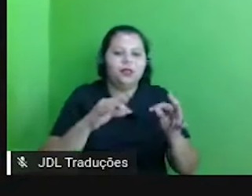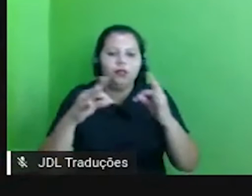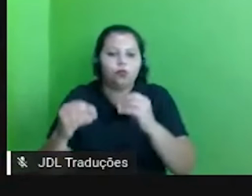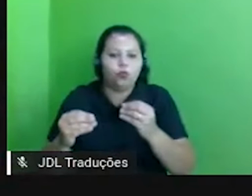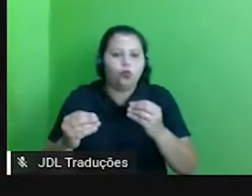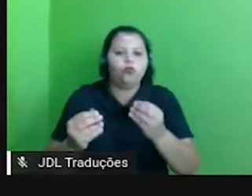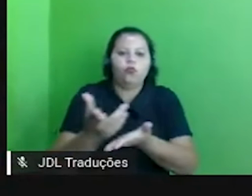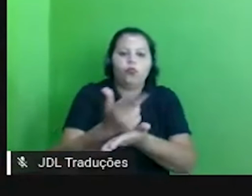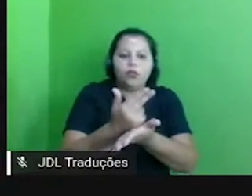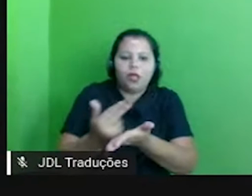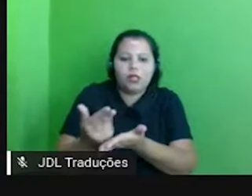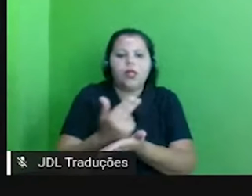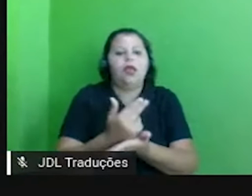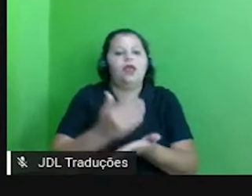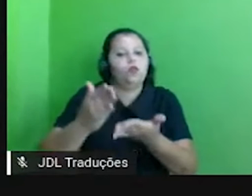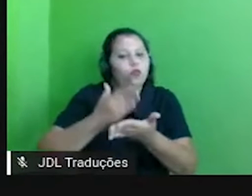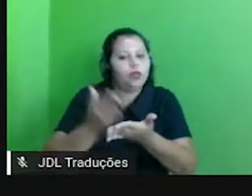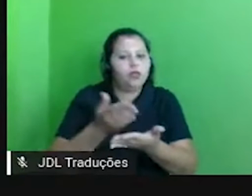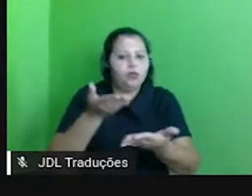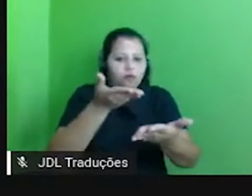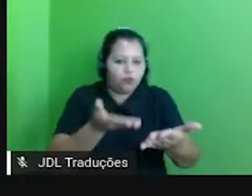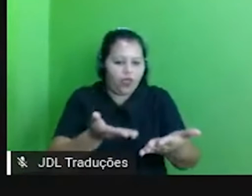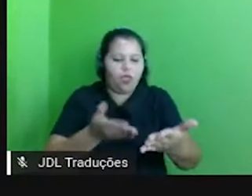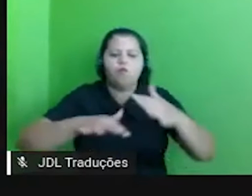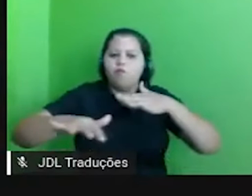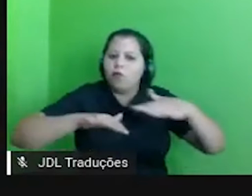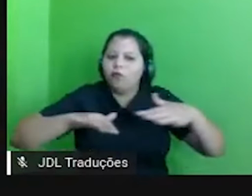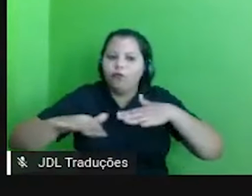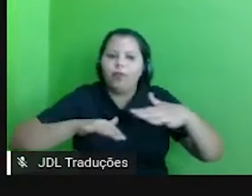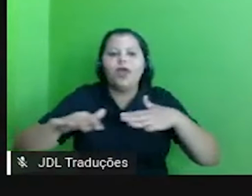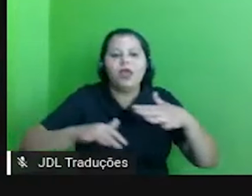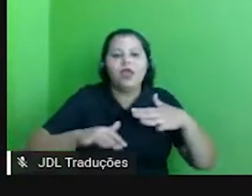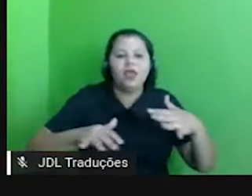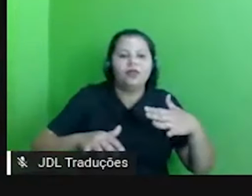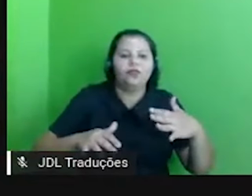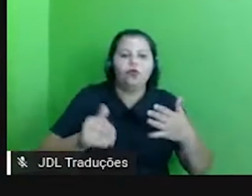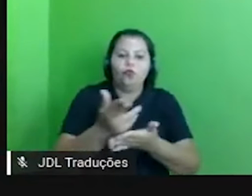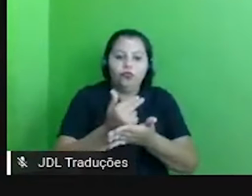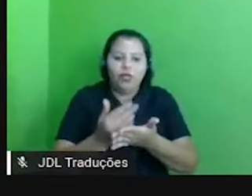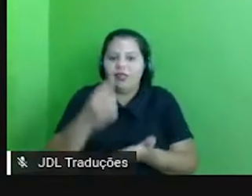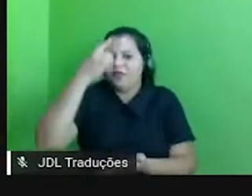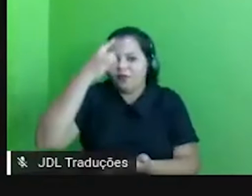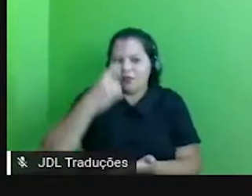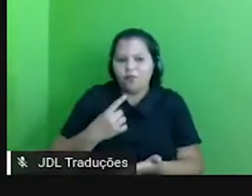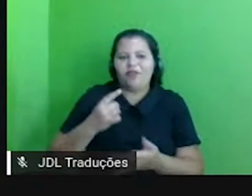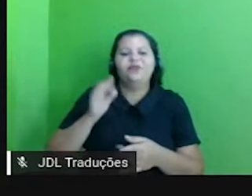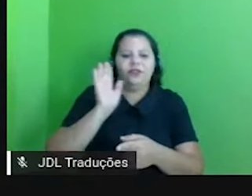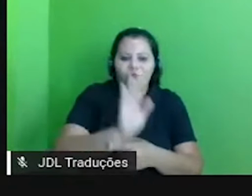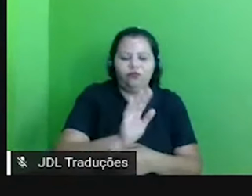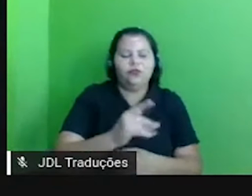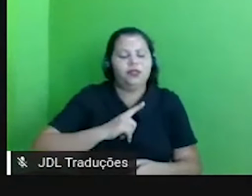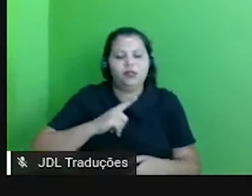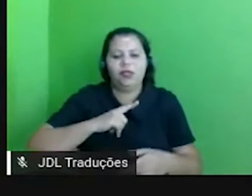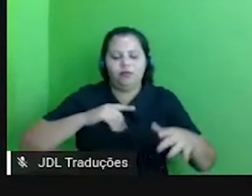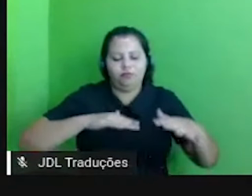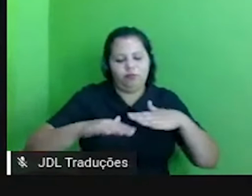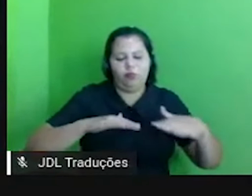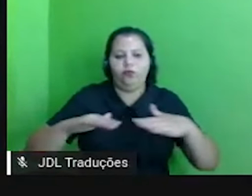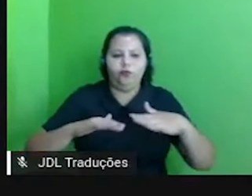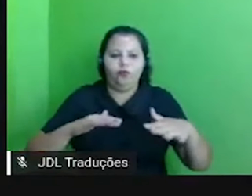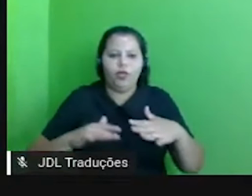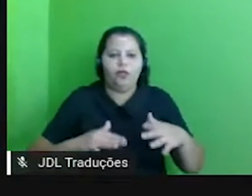que o livro traz para gente o livro Tem movimento e o Josias também né vídeo ajuda muito a gente nisso vidro tem todo o movimento que a gente